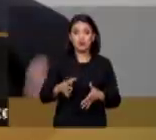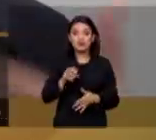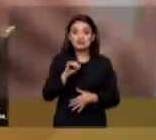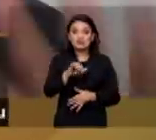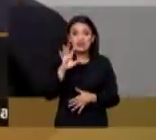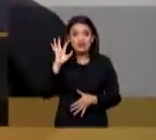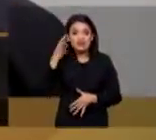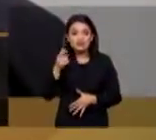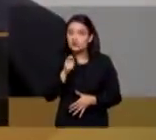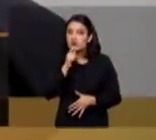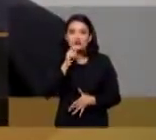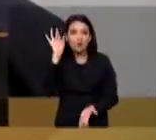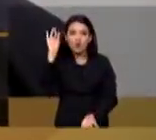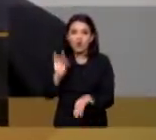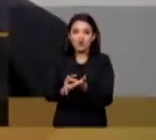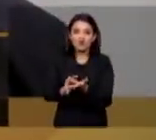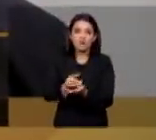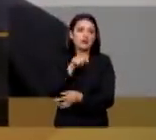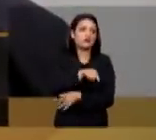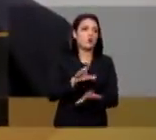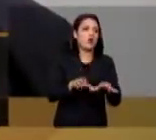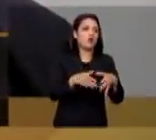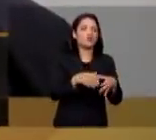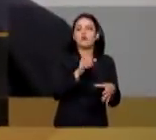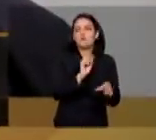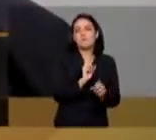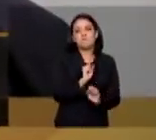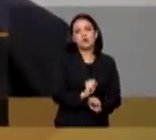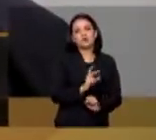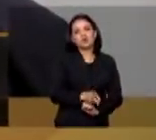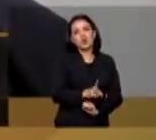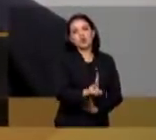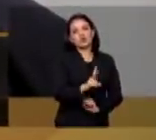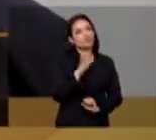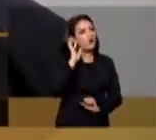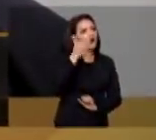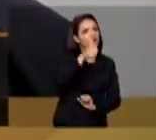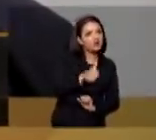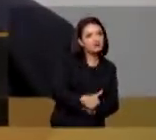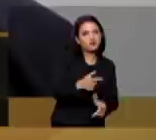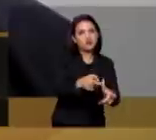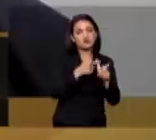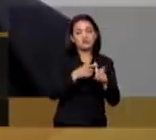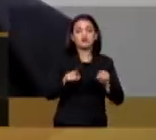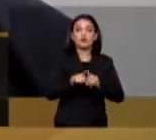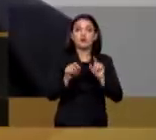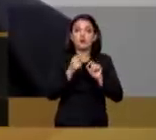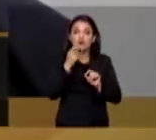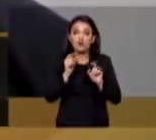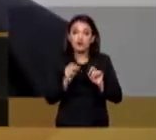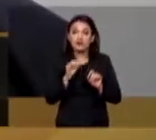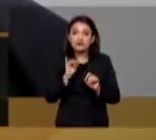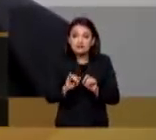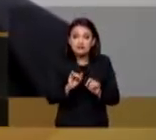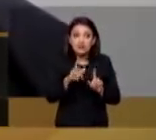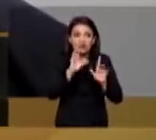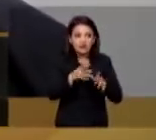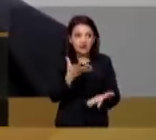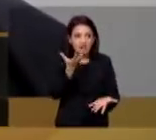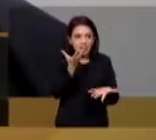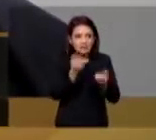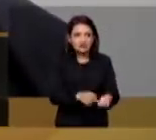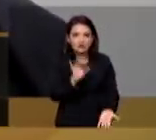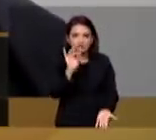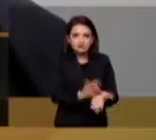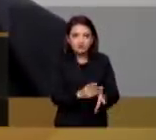não fosse confirmada, a turma não restaria impedida de analisar o mérito da suspeição. Ademais, afirmou que, se reconhecida a suspeição, o impacto